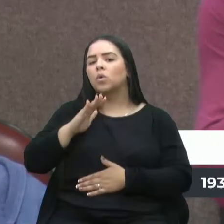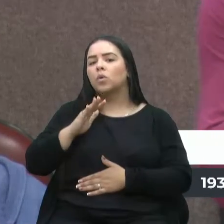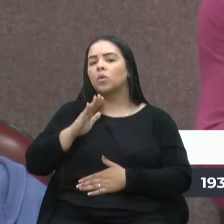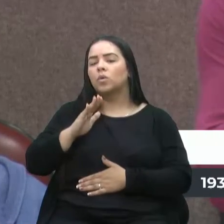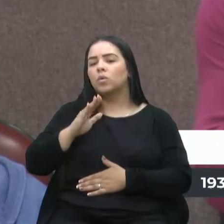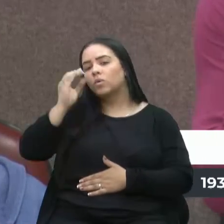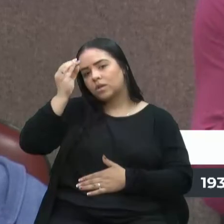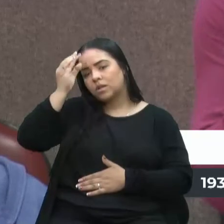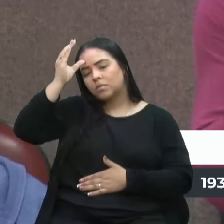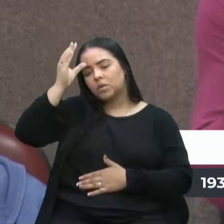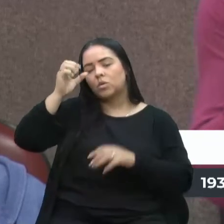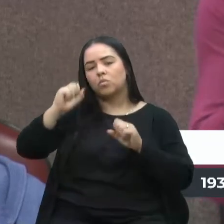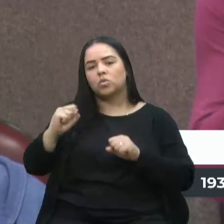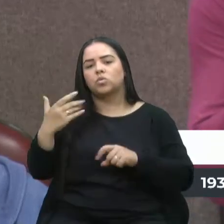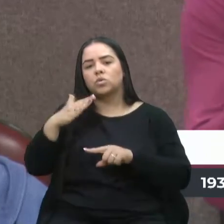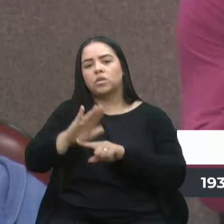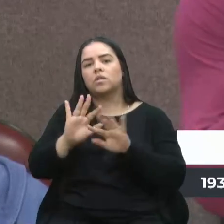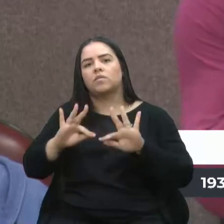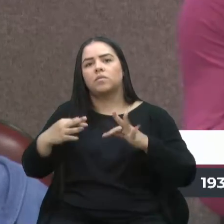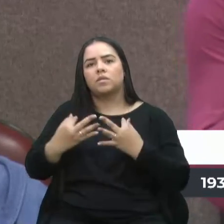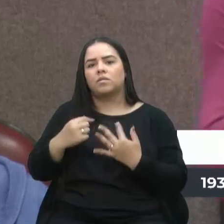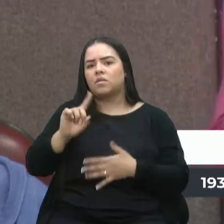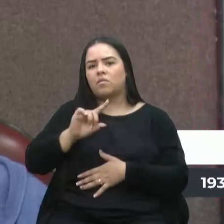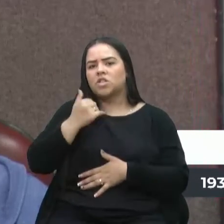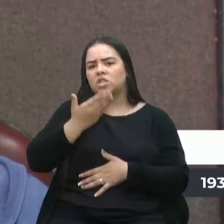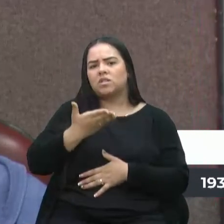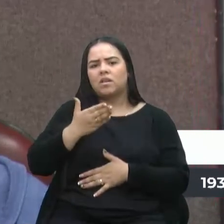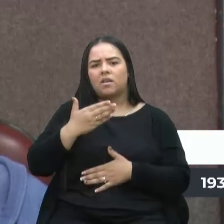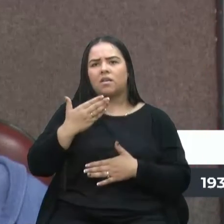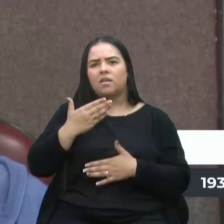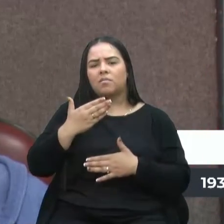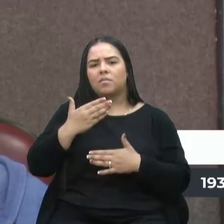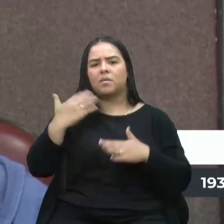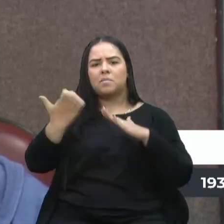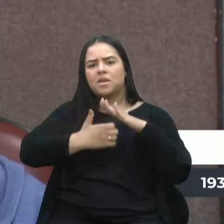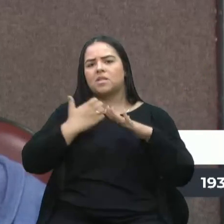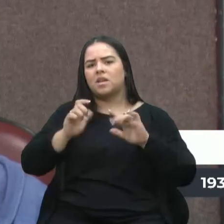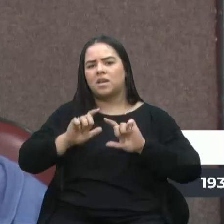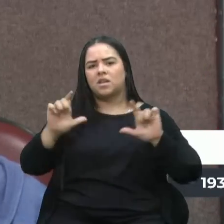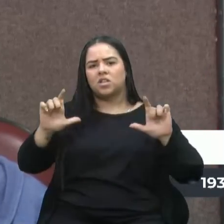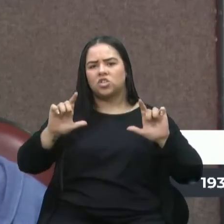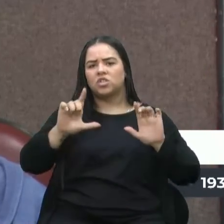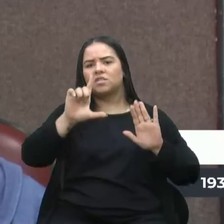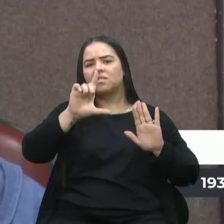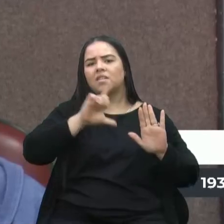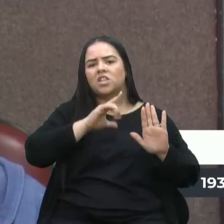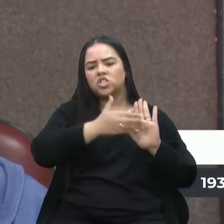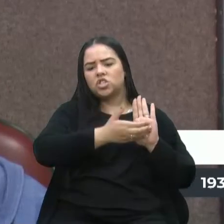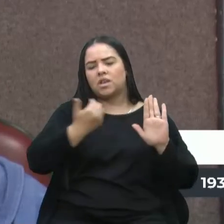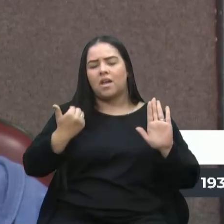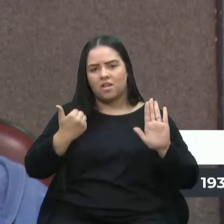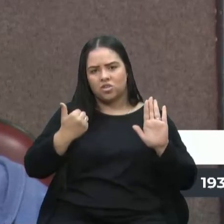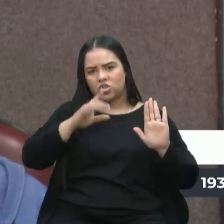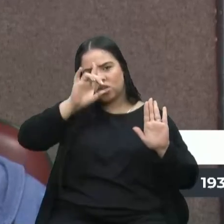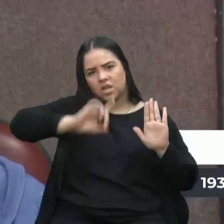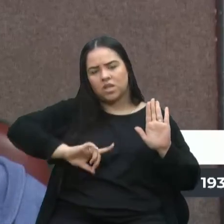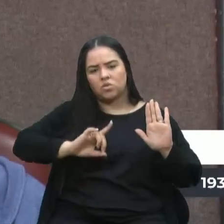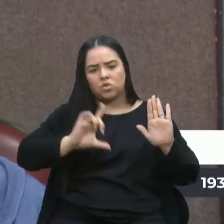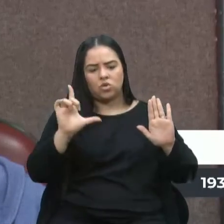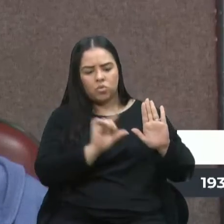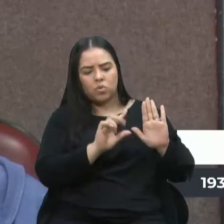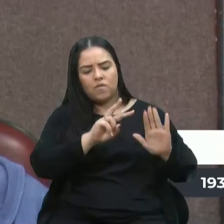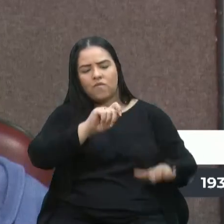pode ajudar e impacta na família se não adianta empresário grande querer vir tirar direito de menor querer diminuir vagas Já é